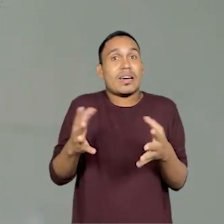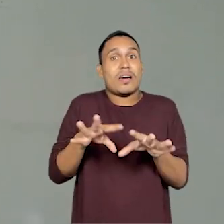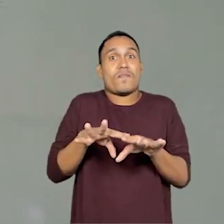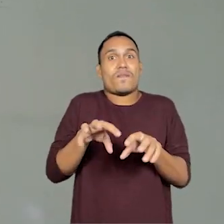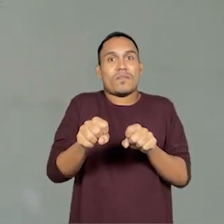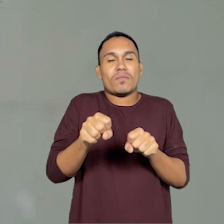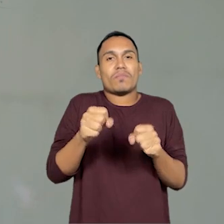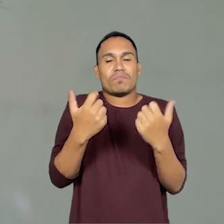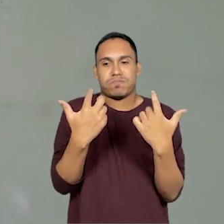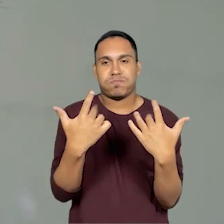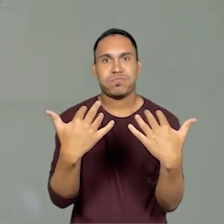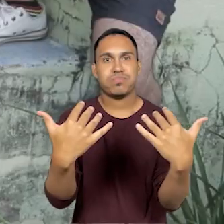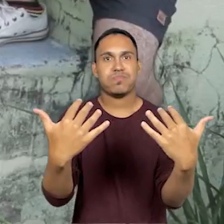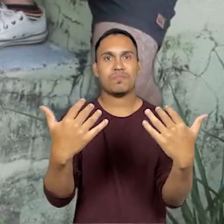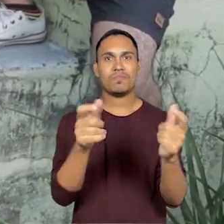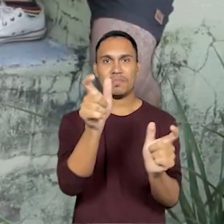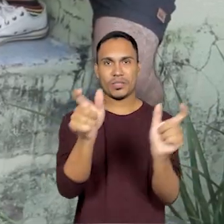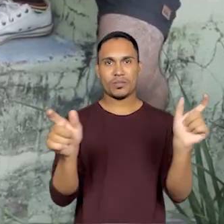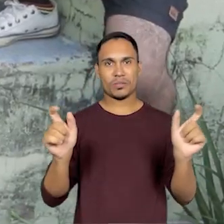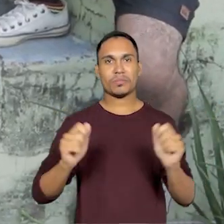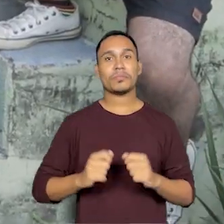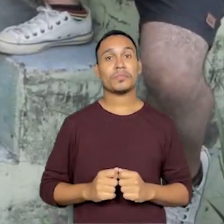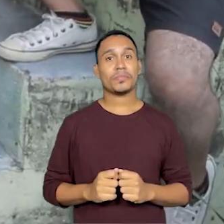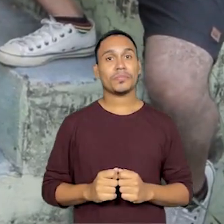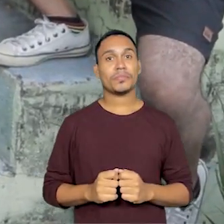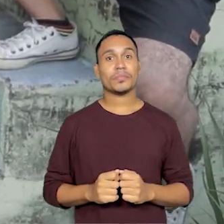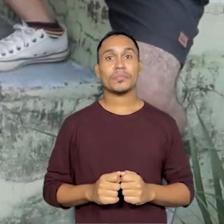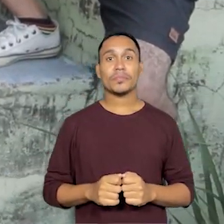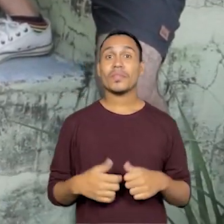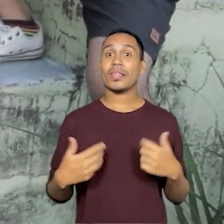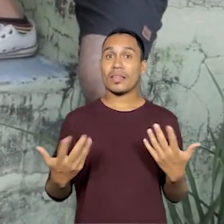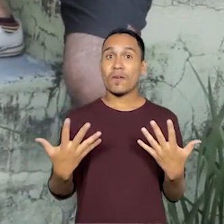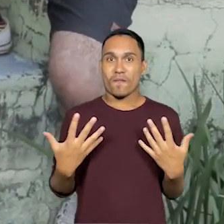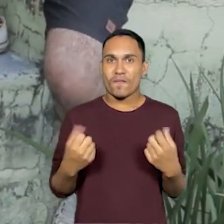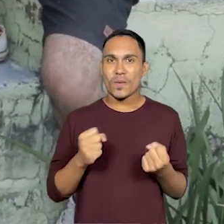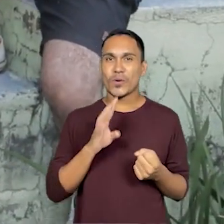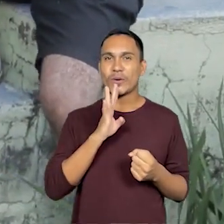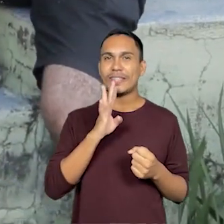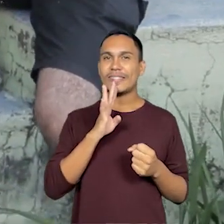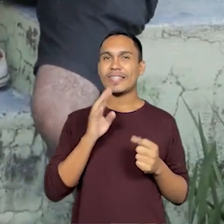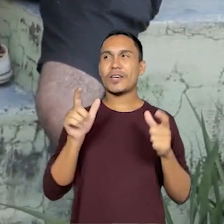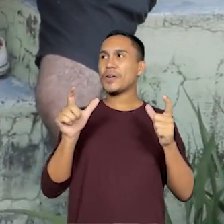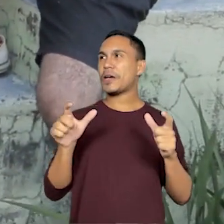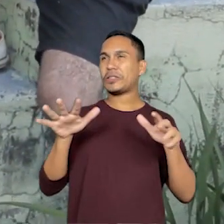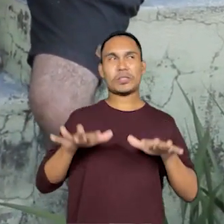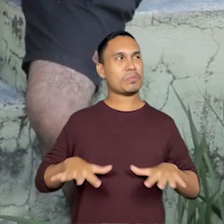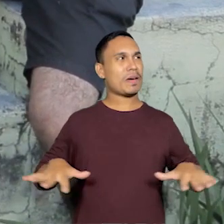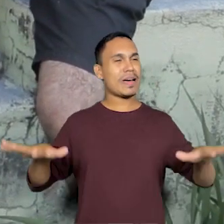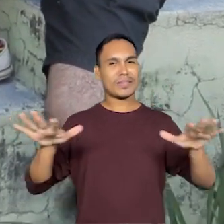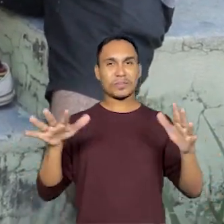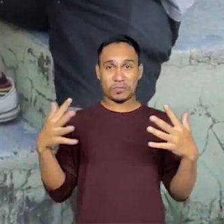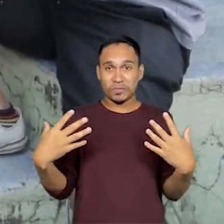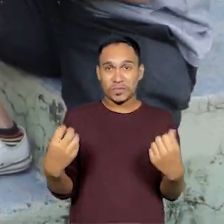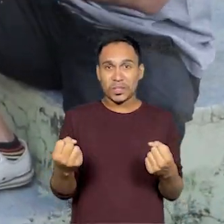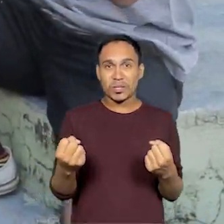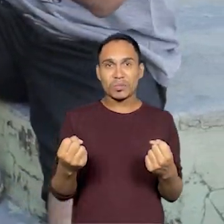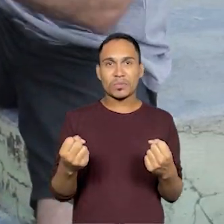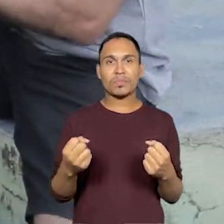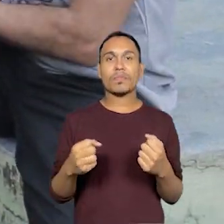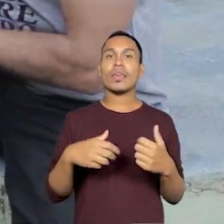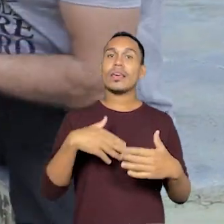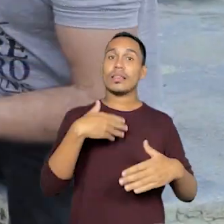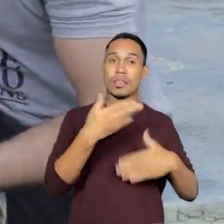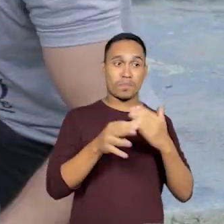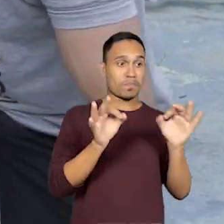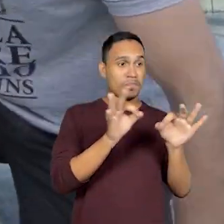mesmo. Sim. Então, pessoal, vamos conhecer o resto do espaço. Bora. Depois, agora, vamos esticar e ir até Tauá, conhecer o